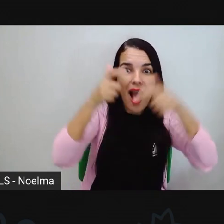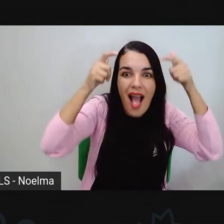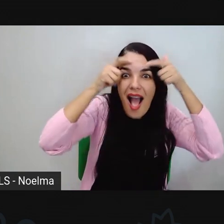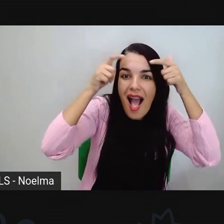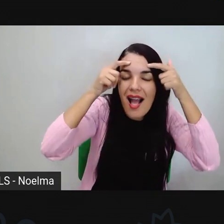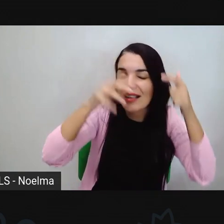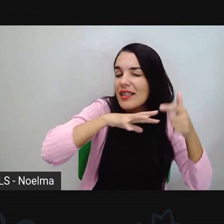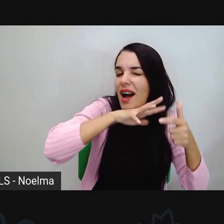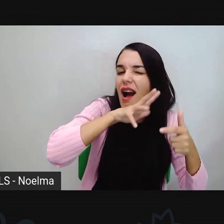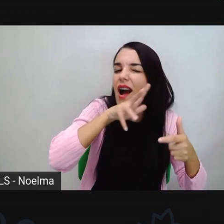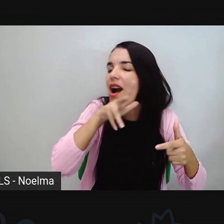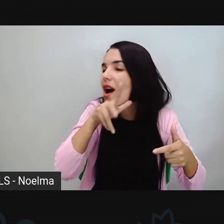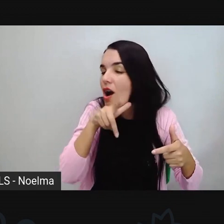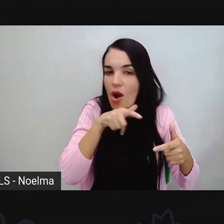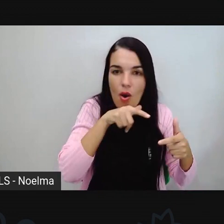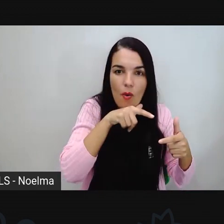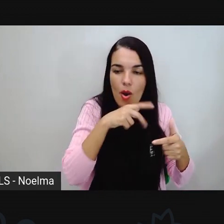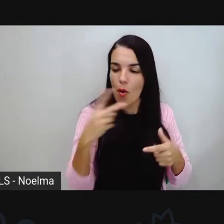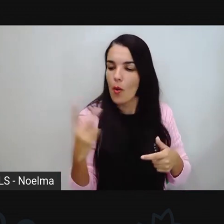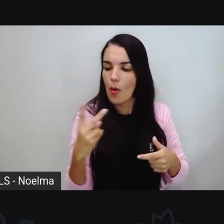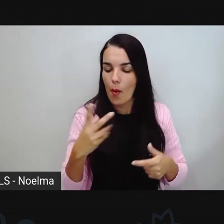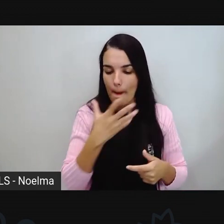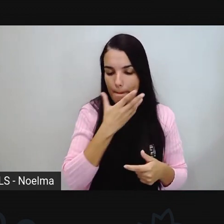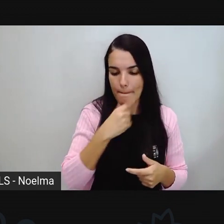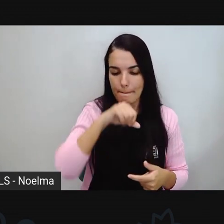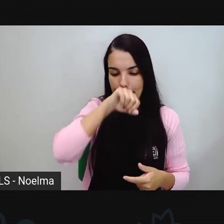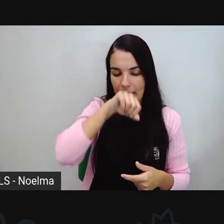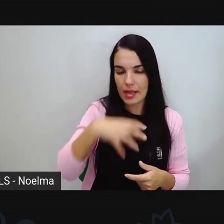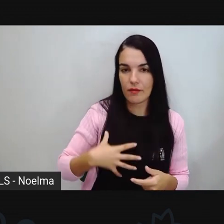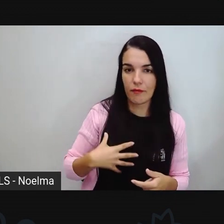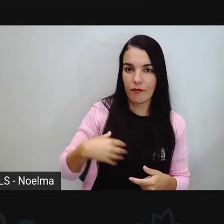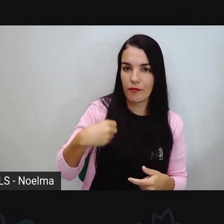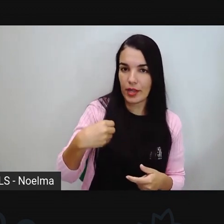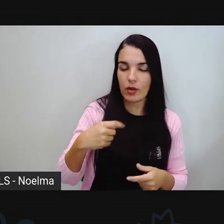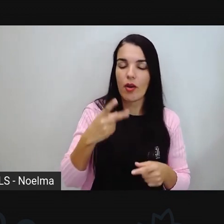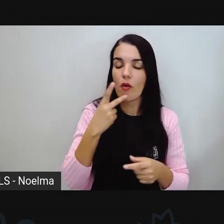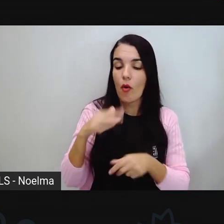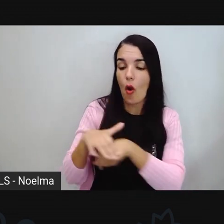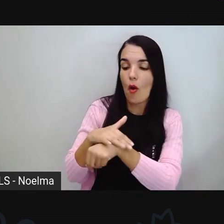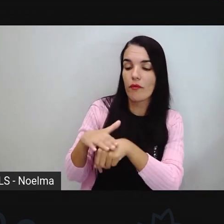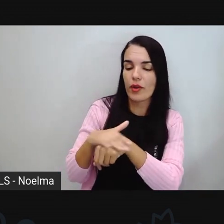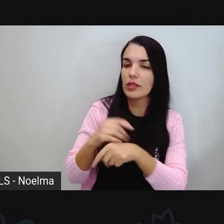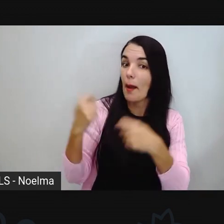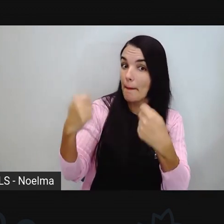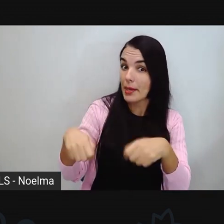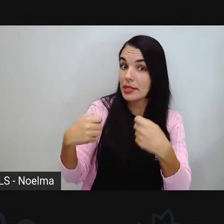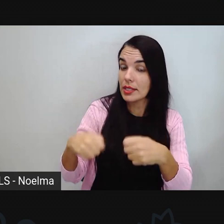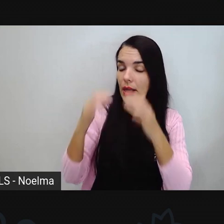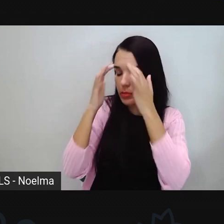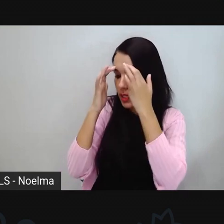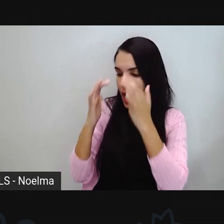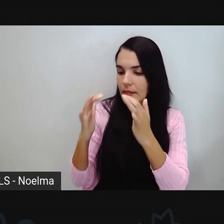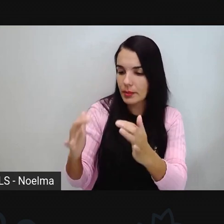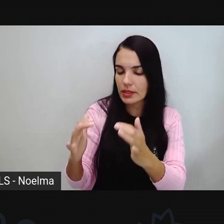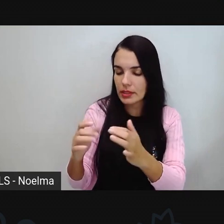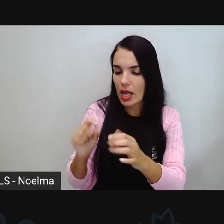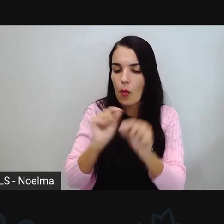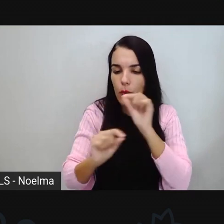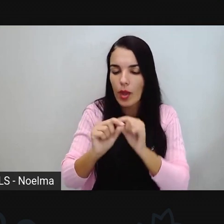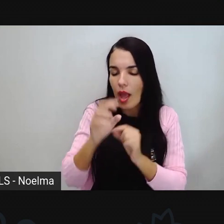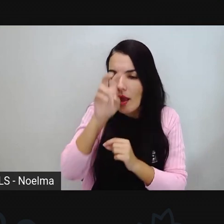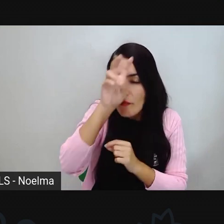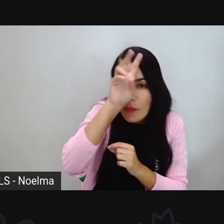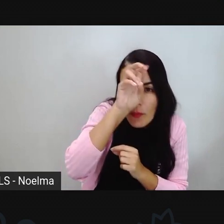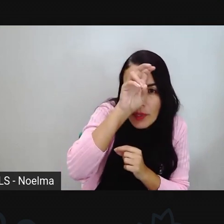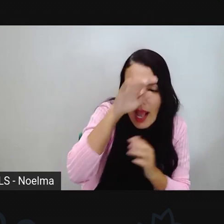onde Mufasa e Simba, eles mantêm um diálogo em que Mufasa diz: temos que respeitar desde a